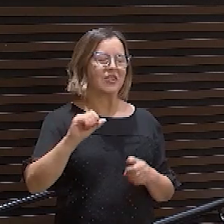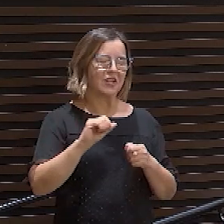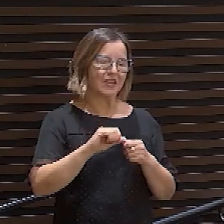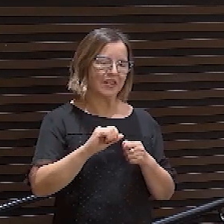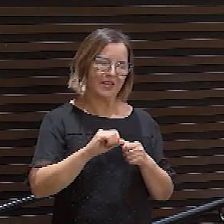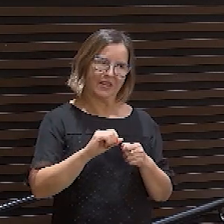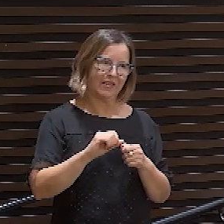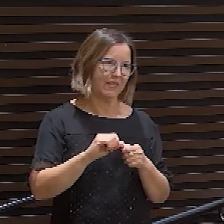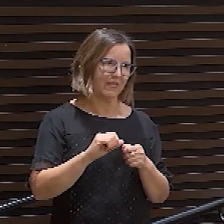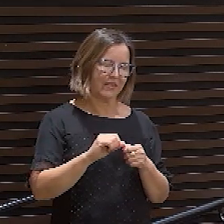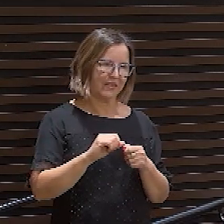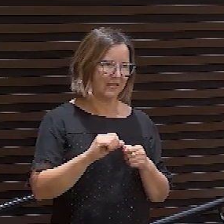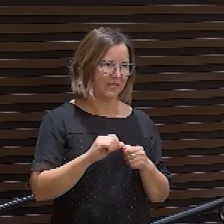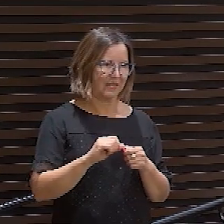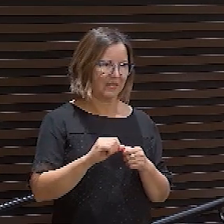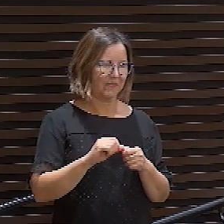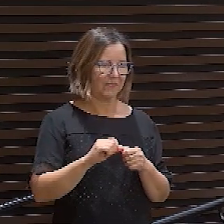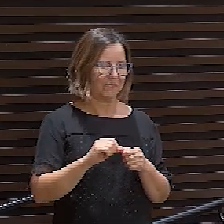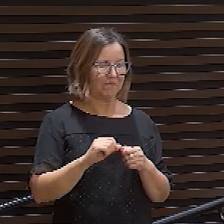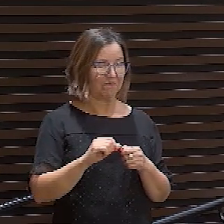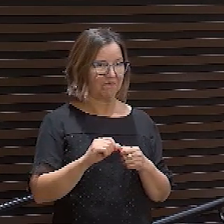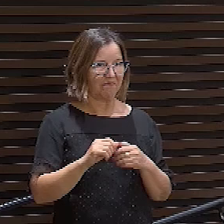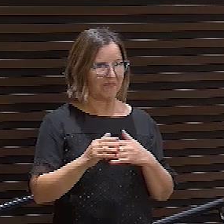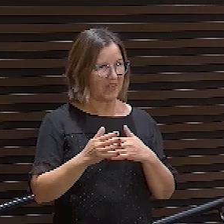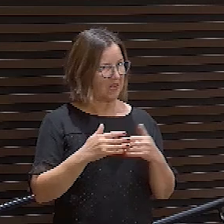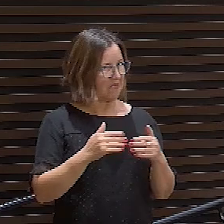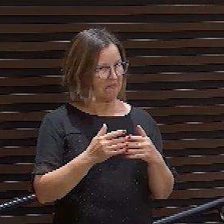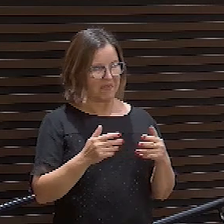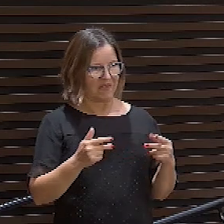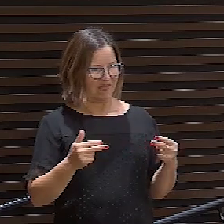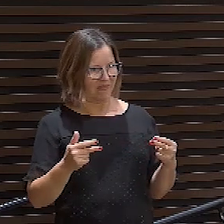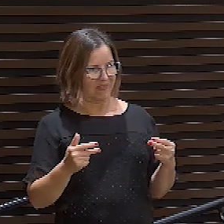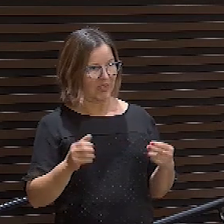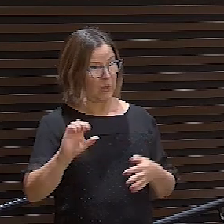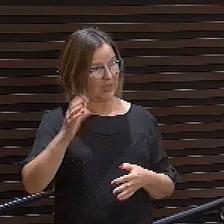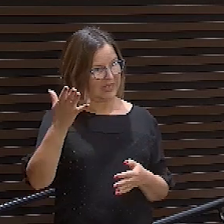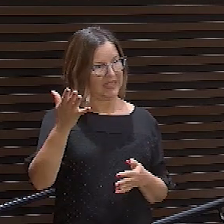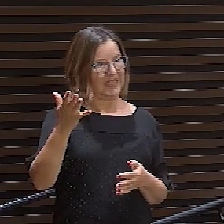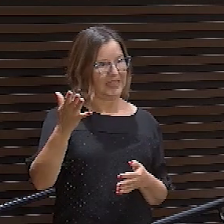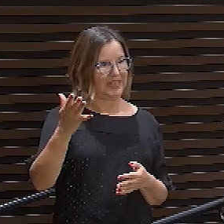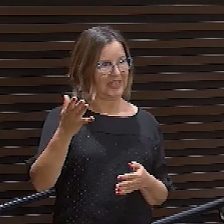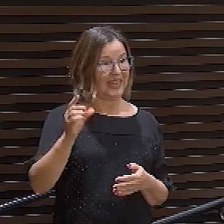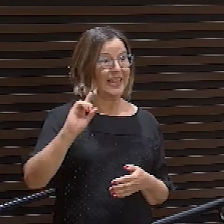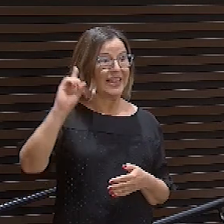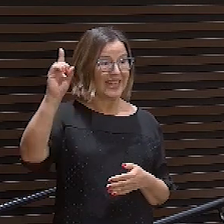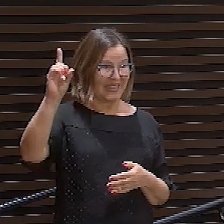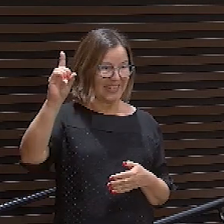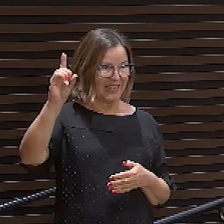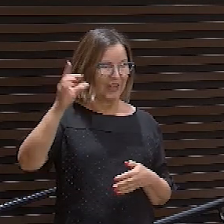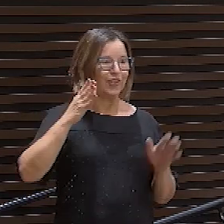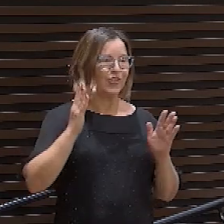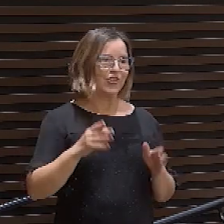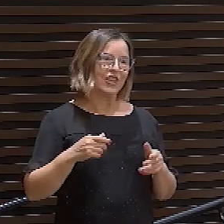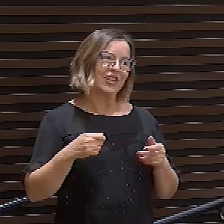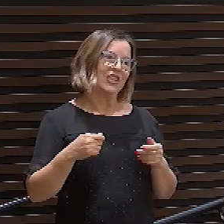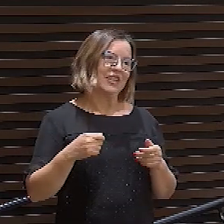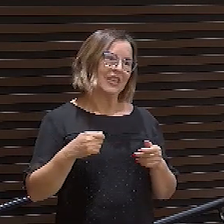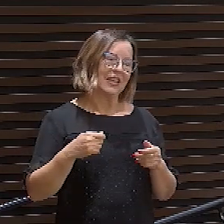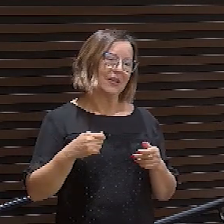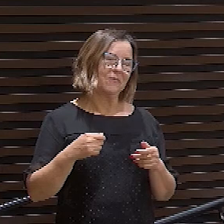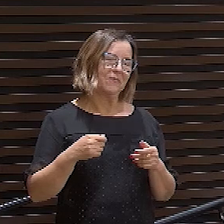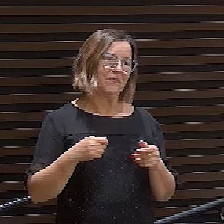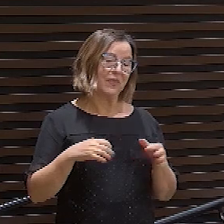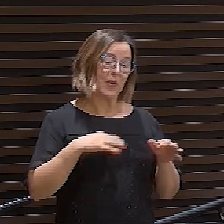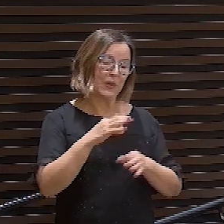difícil. Deus provê o Cordeiro substituto, um símbolo de Cristo, o Cordeiro